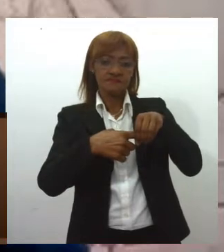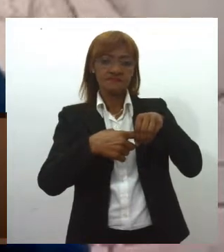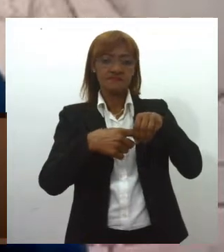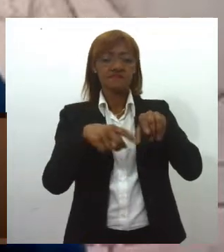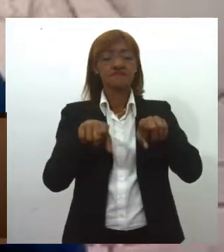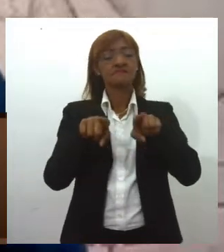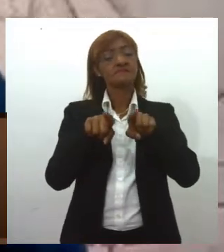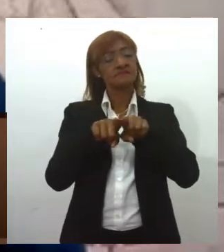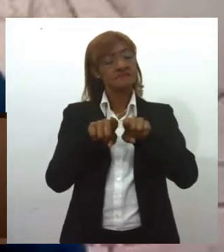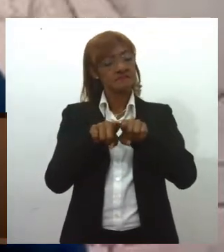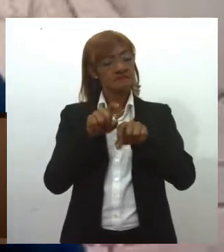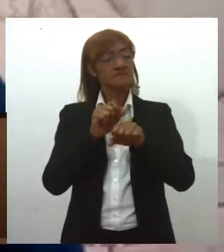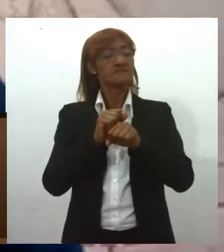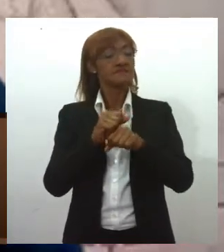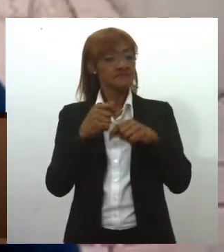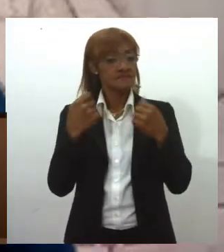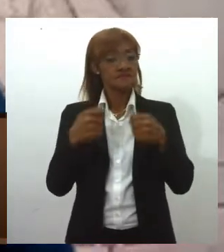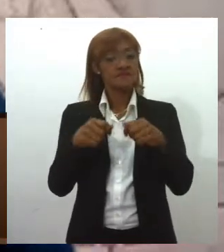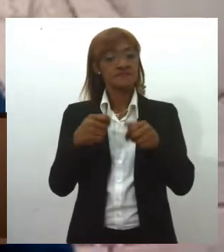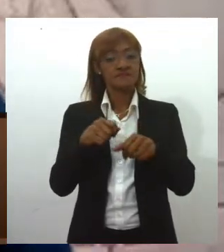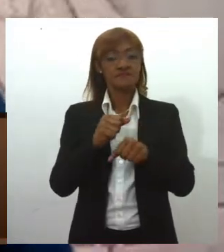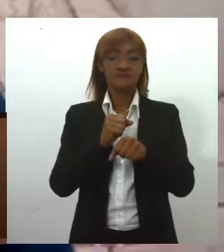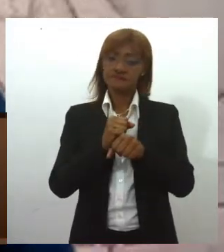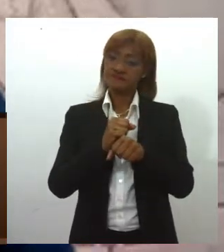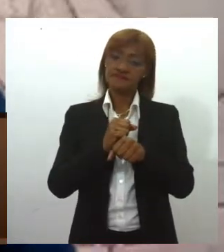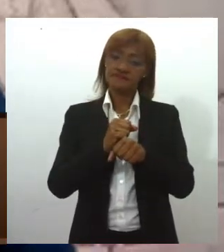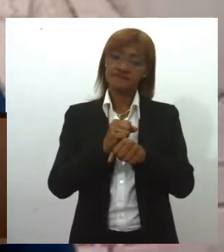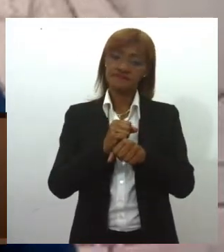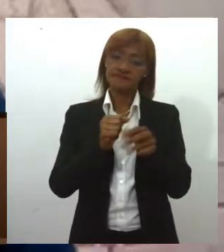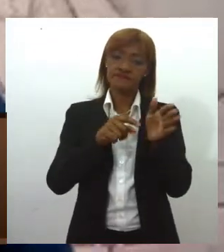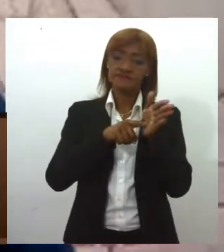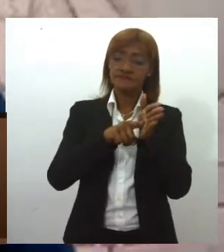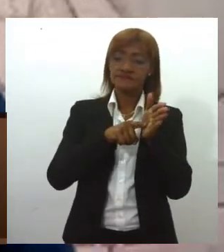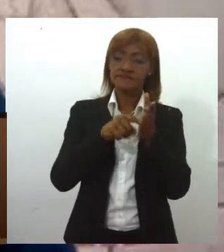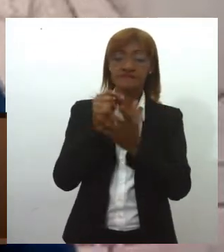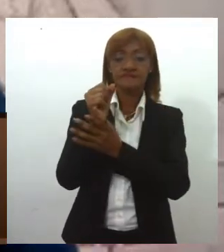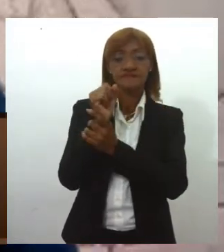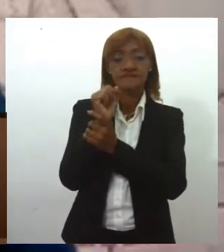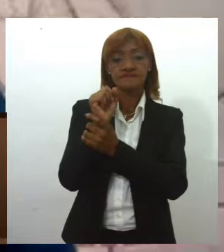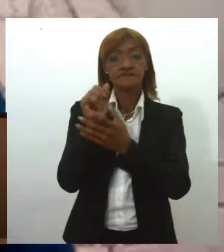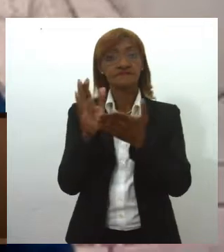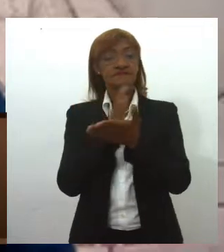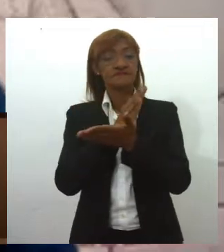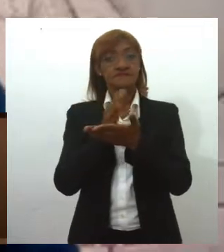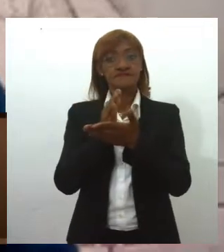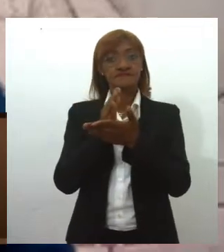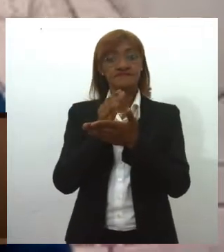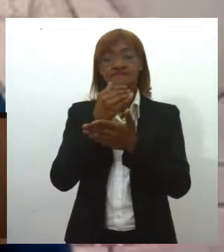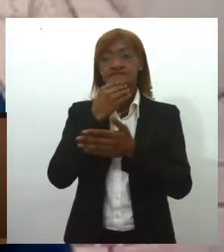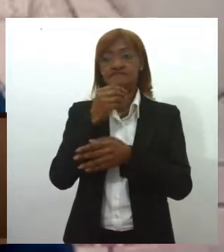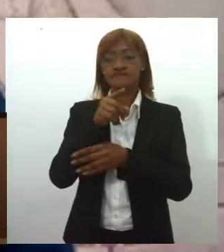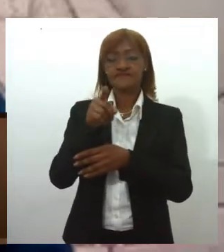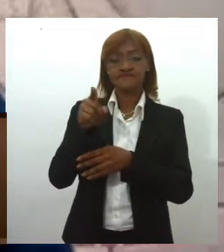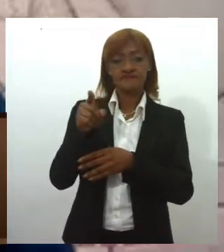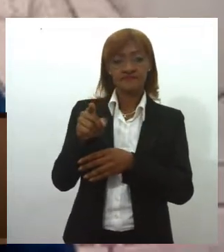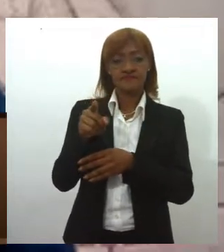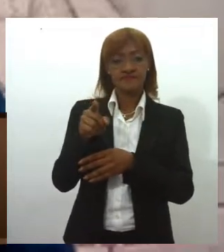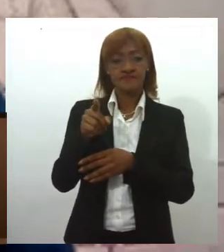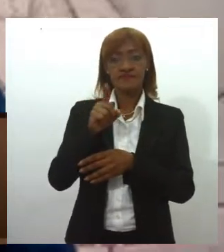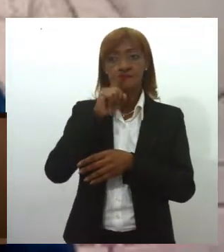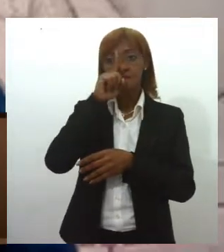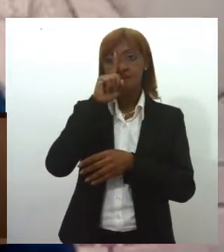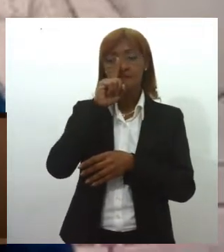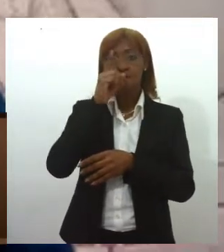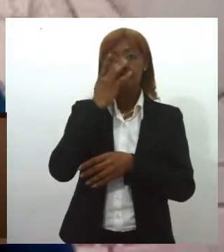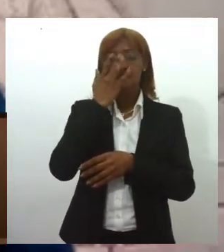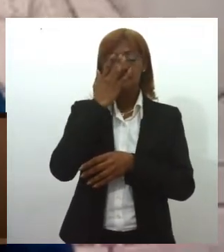vai aumentar a eficácia, a sensibilidade desse exame. Para alguns homens com fatores de risco adicionais,